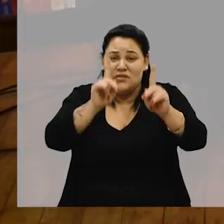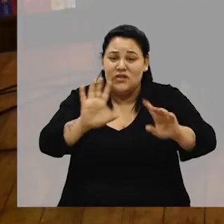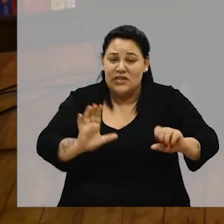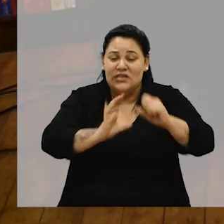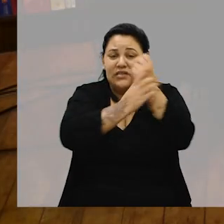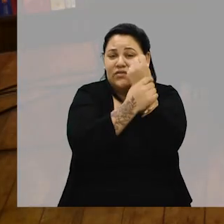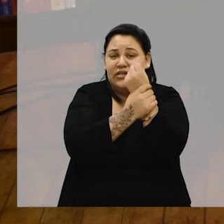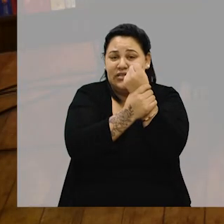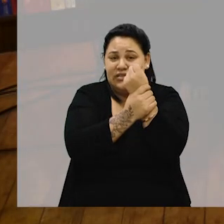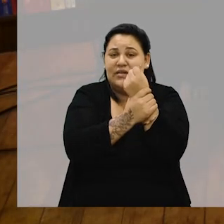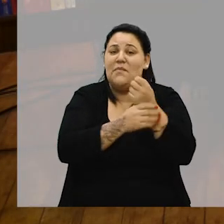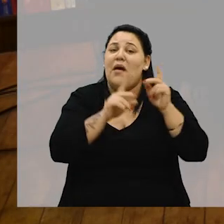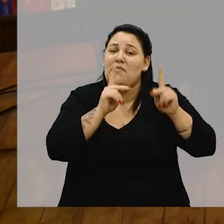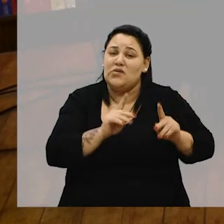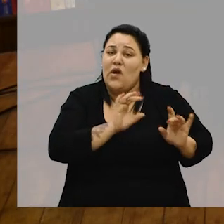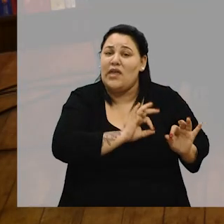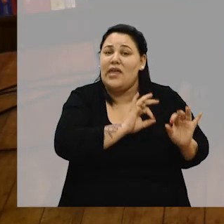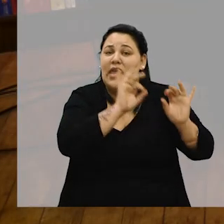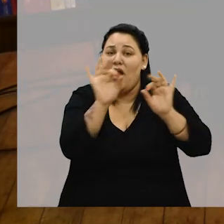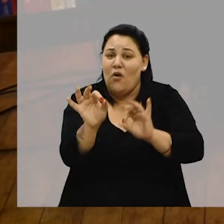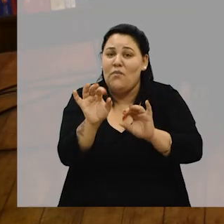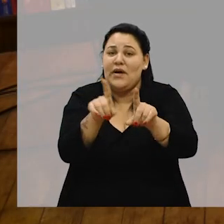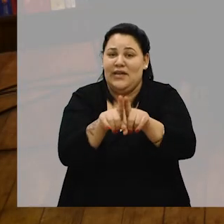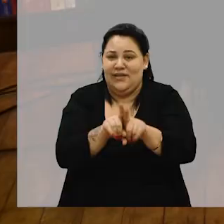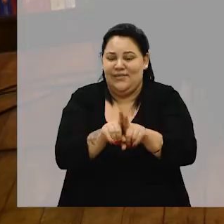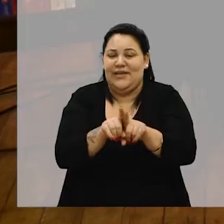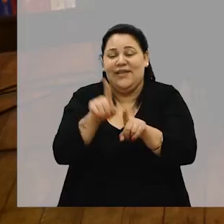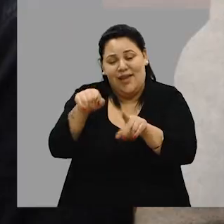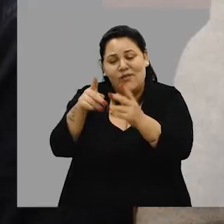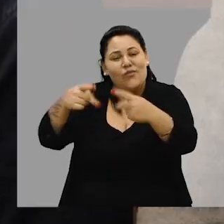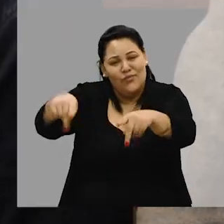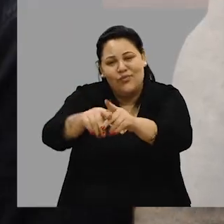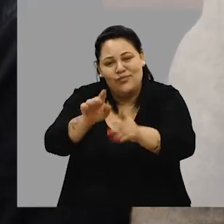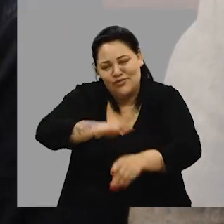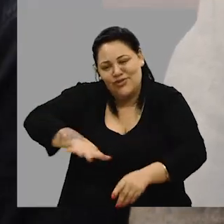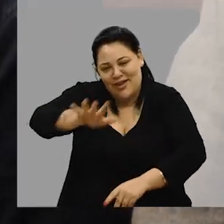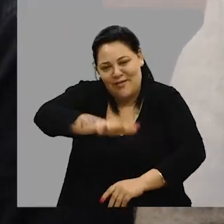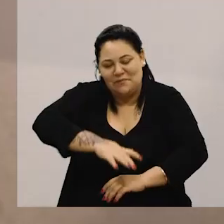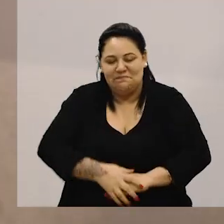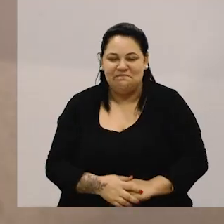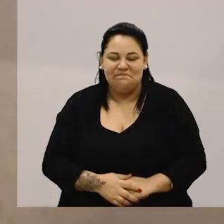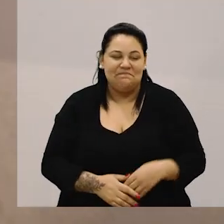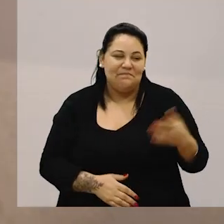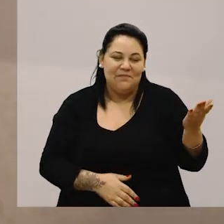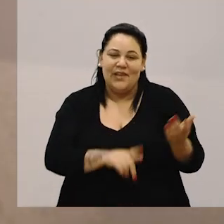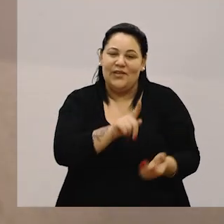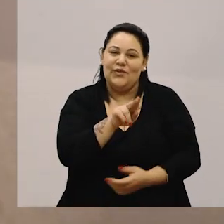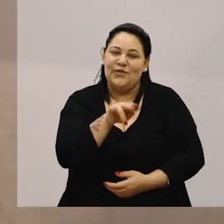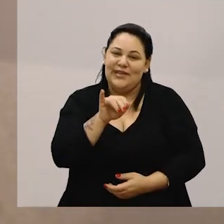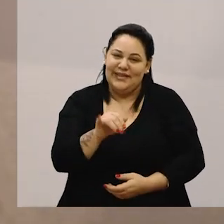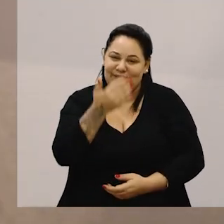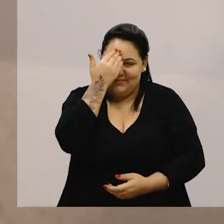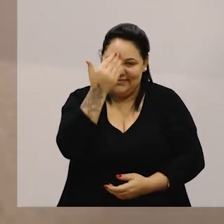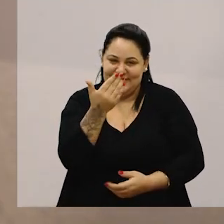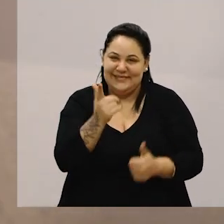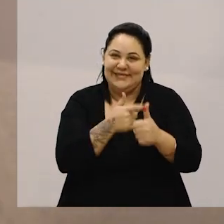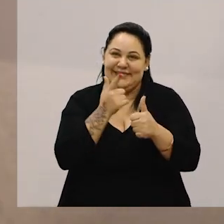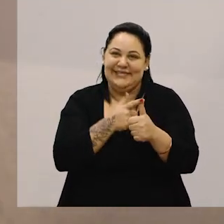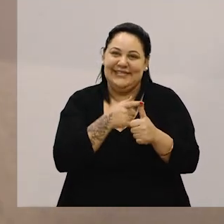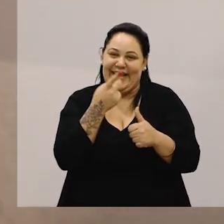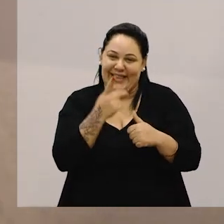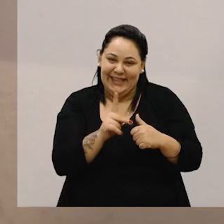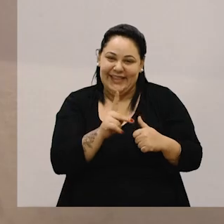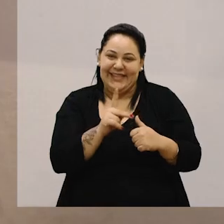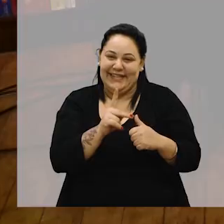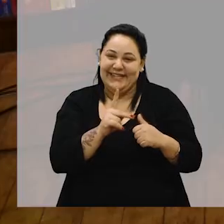segurança para o consumidor final ali, porque é o público, né? E o Guilherme, primeiramente agradecer, Guilherme, estamos